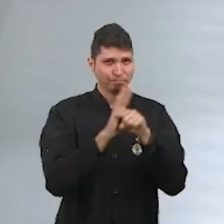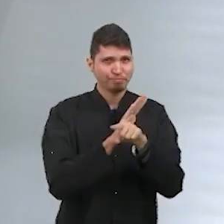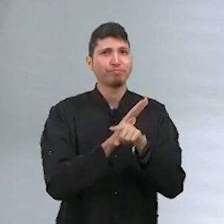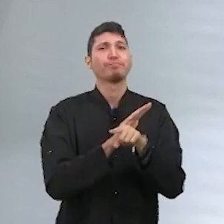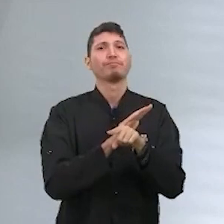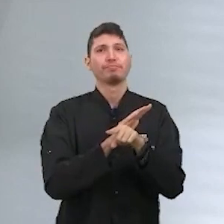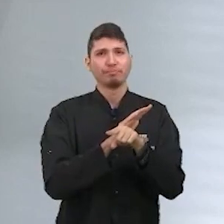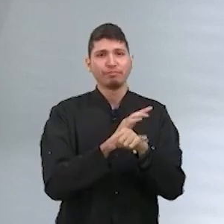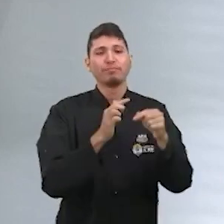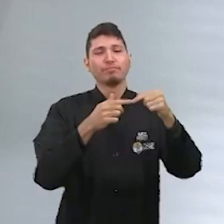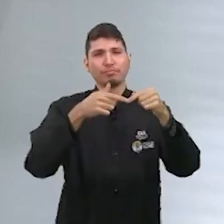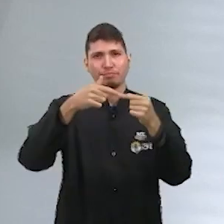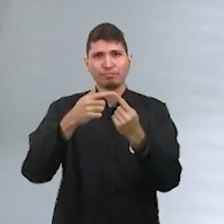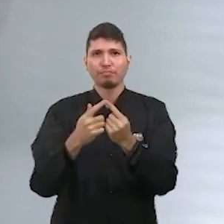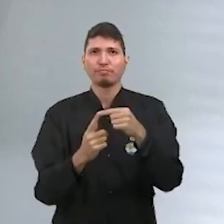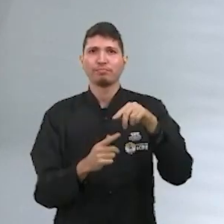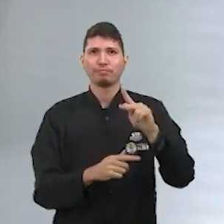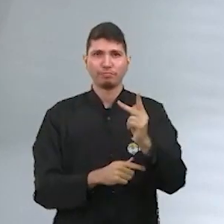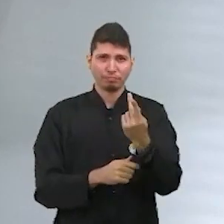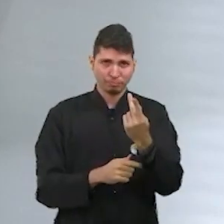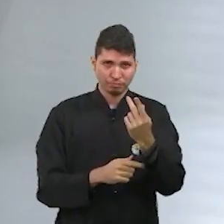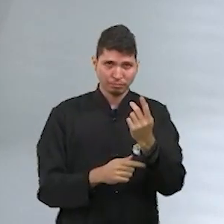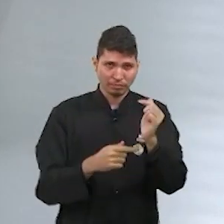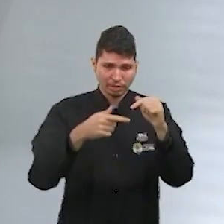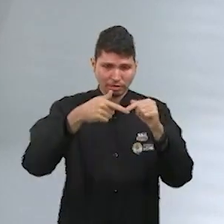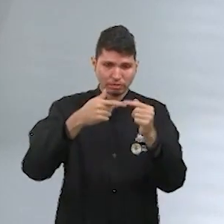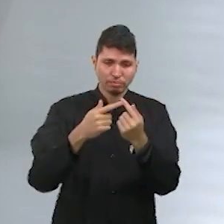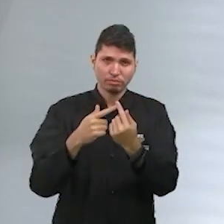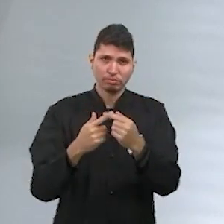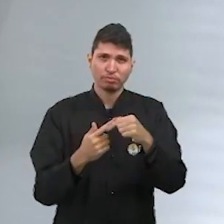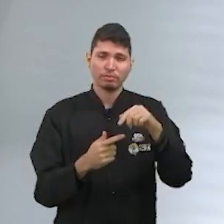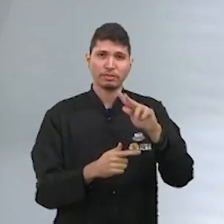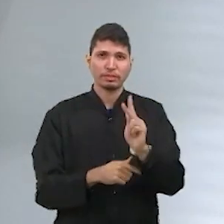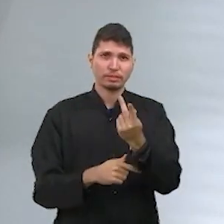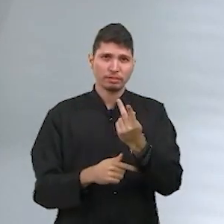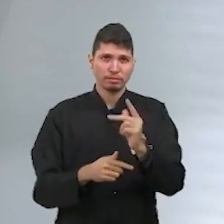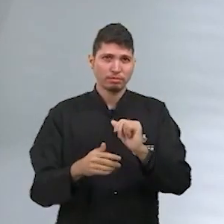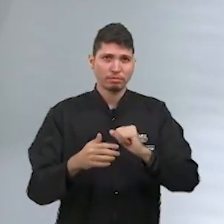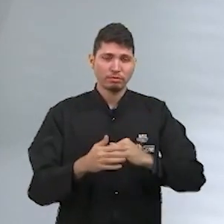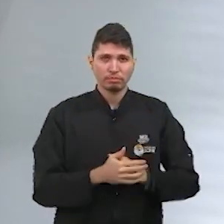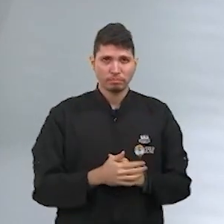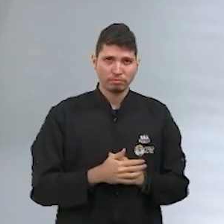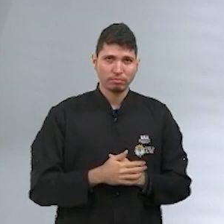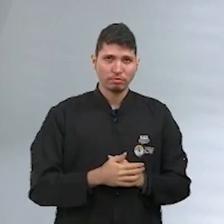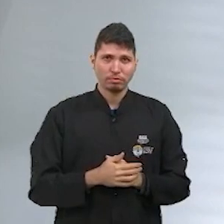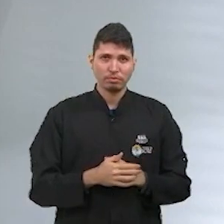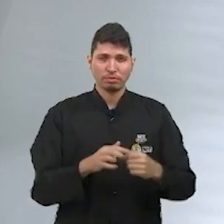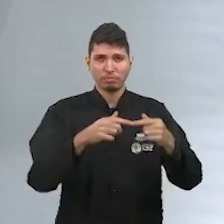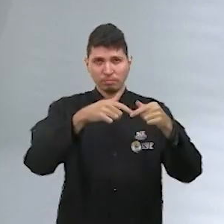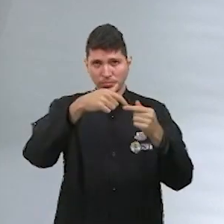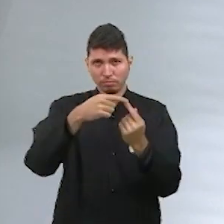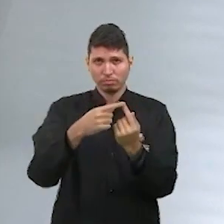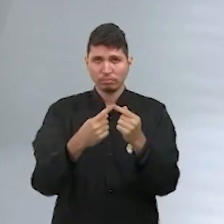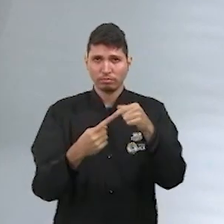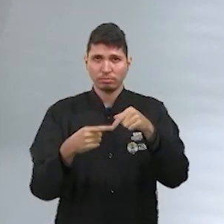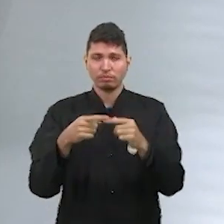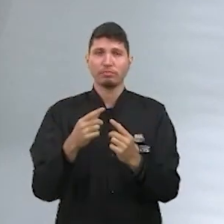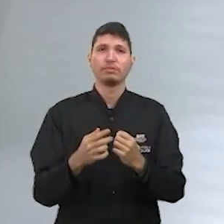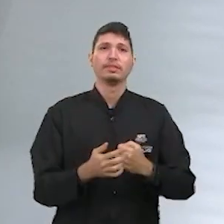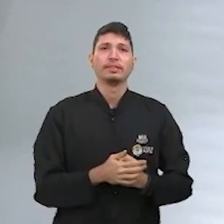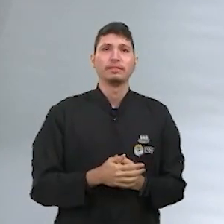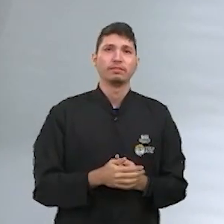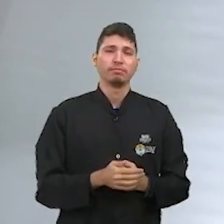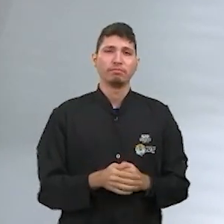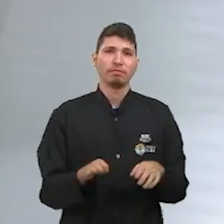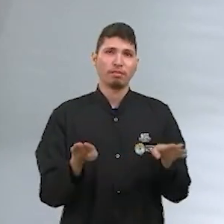É a ligação de hidrogênio. A ligação de hidrogênio nada mais é do que uma ligação também considerada de